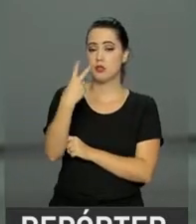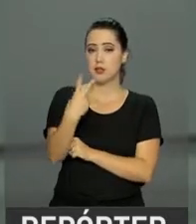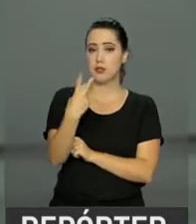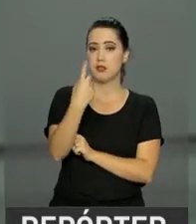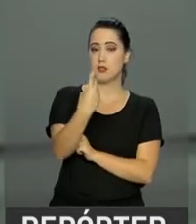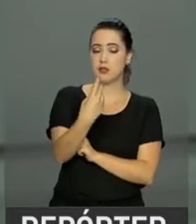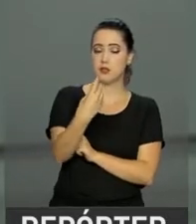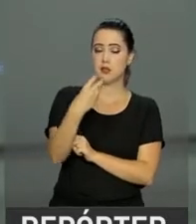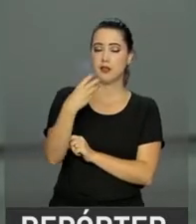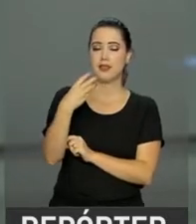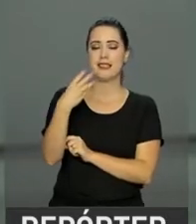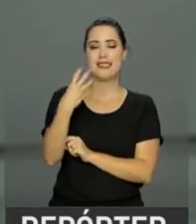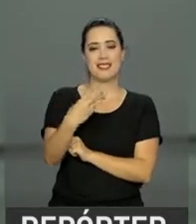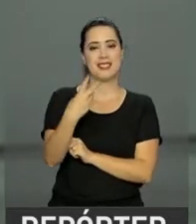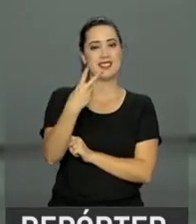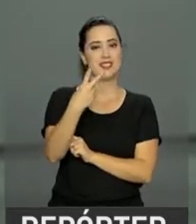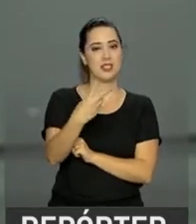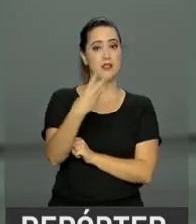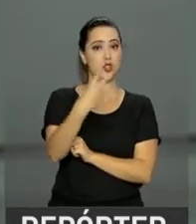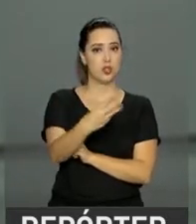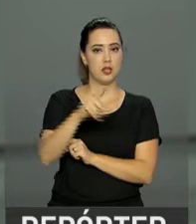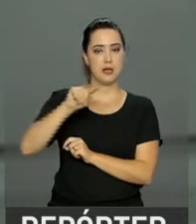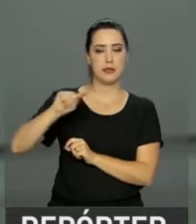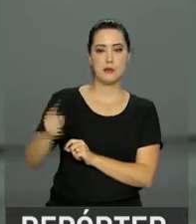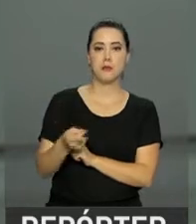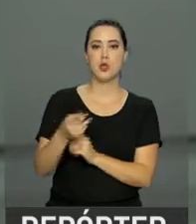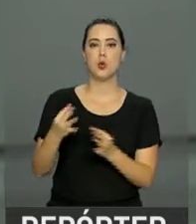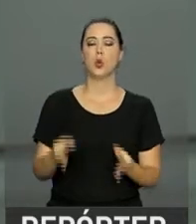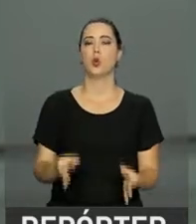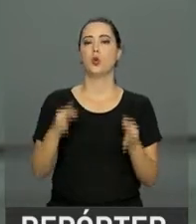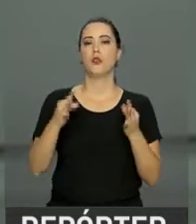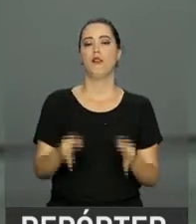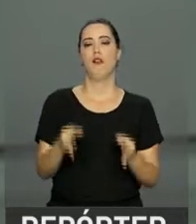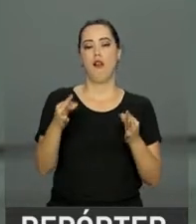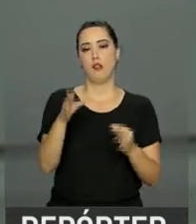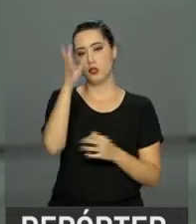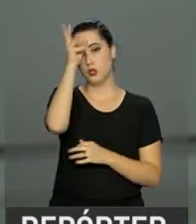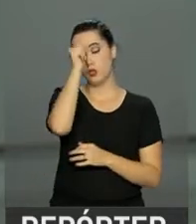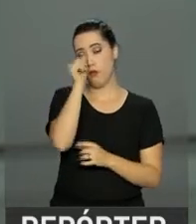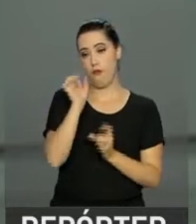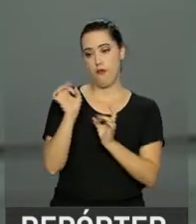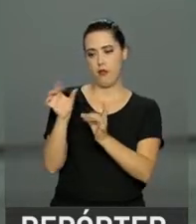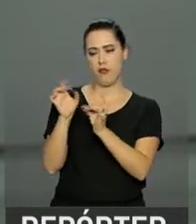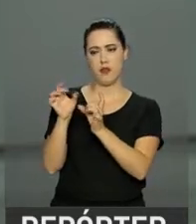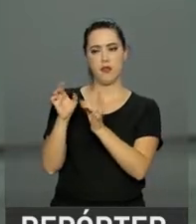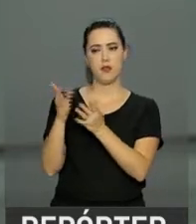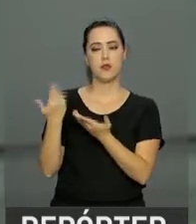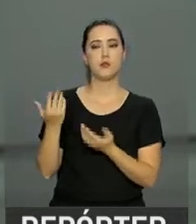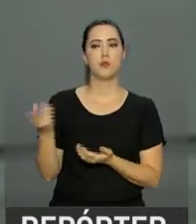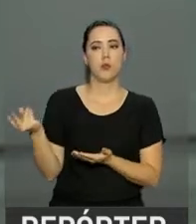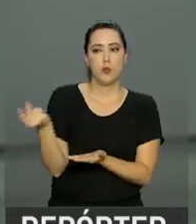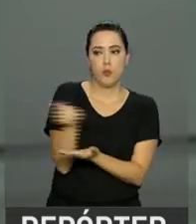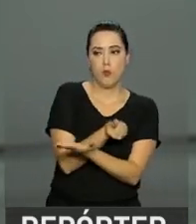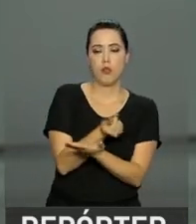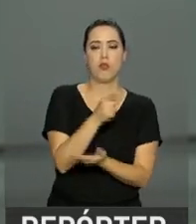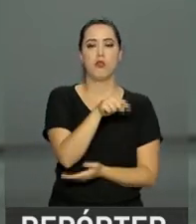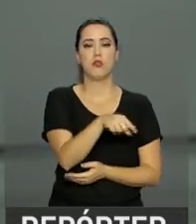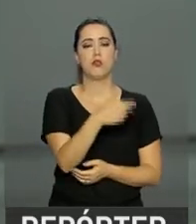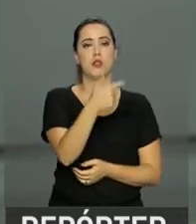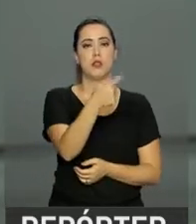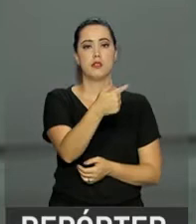mil toneladas de frango o que gerou uma renda uma divisa de quase 775